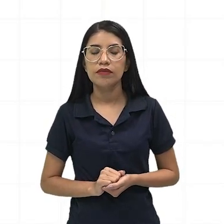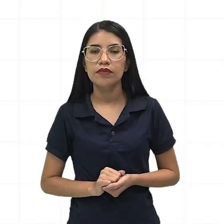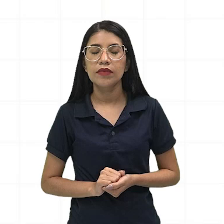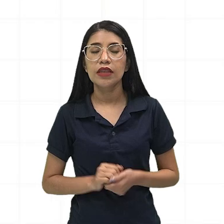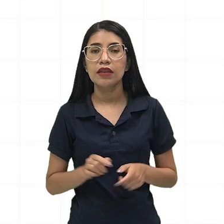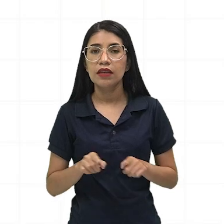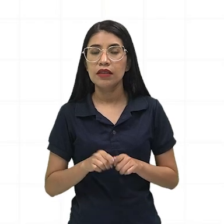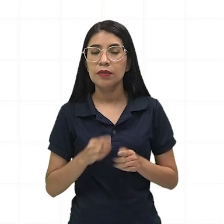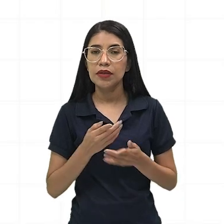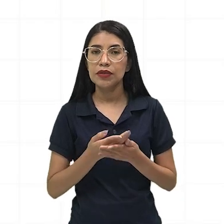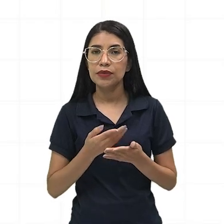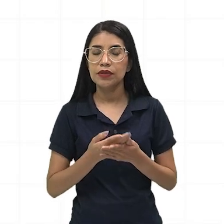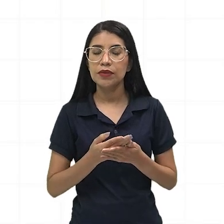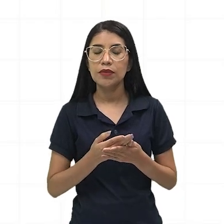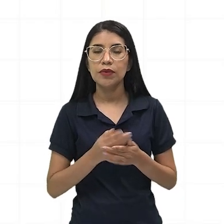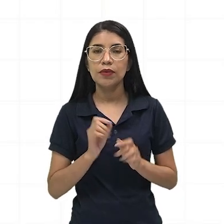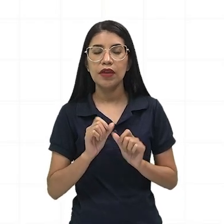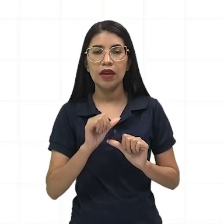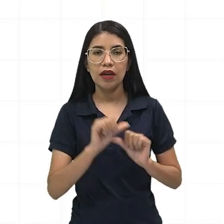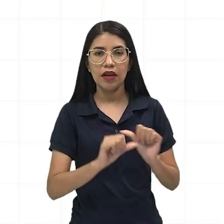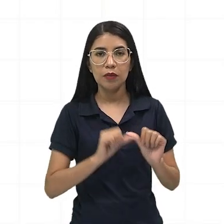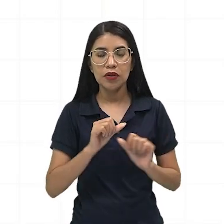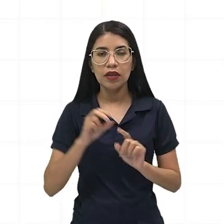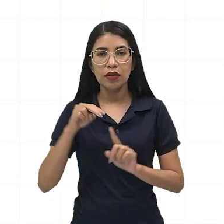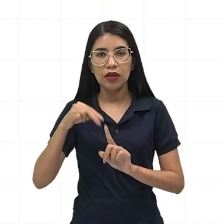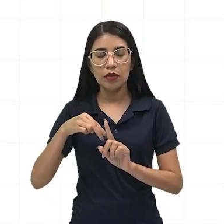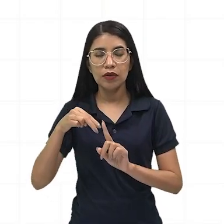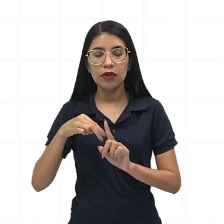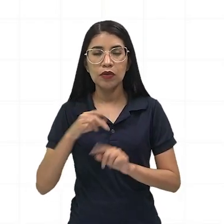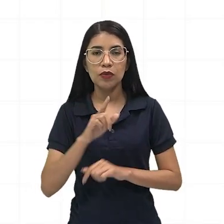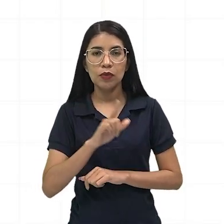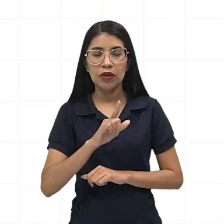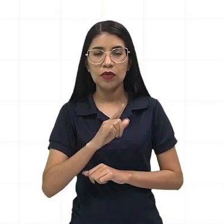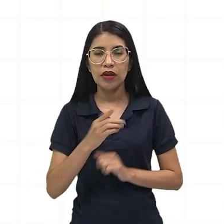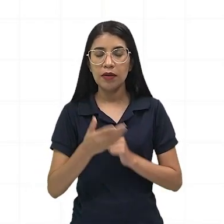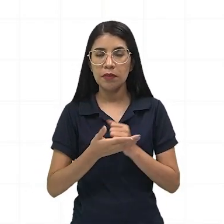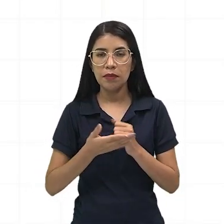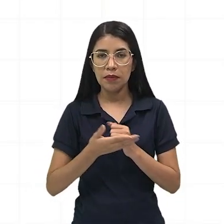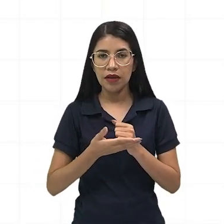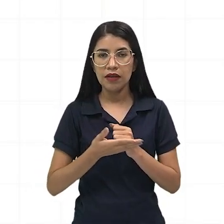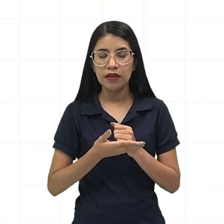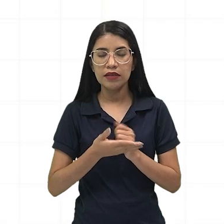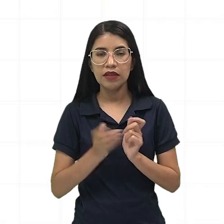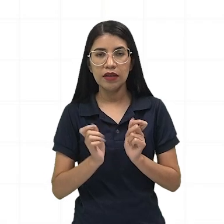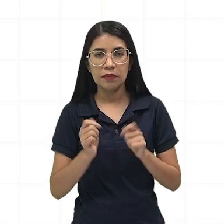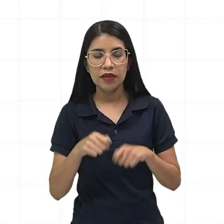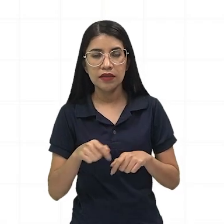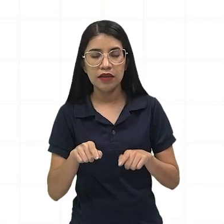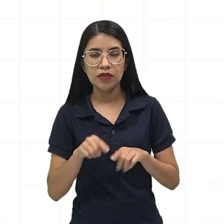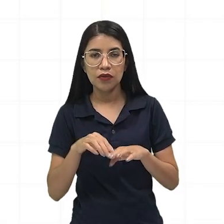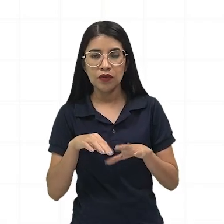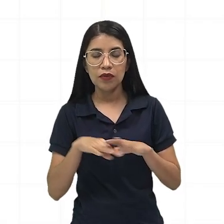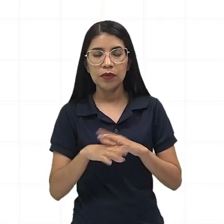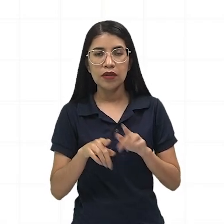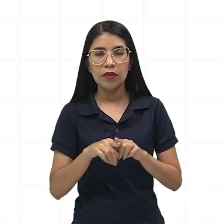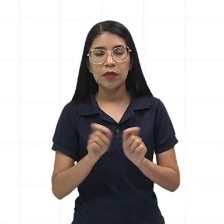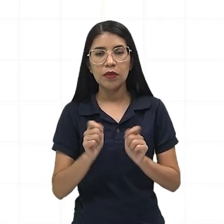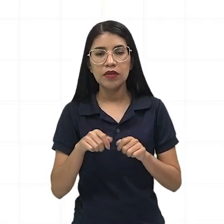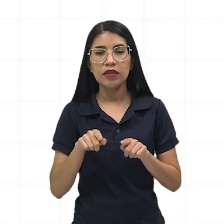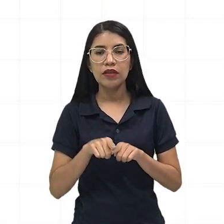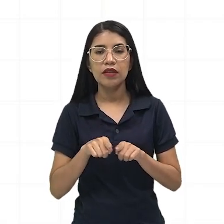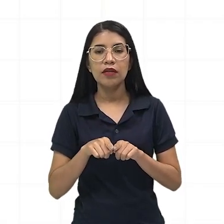Nós vimos as mudanças de unidades, né? O litro é a unidade fundamental que nós vimos ali da capacidade, tentando também usar o